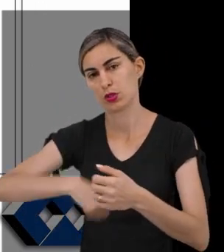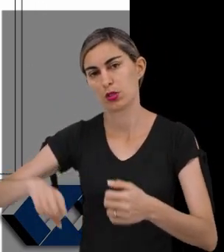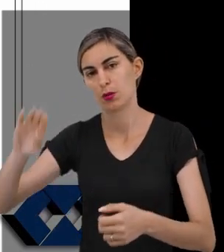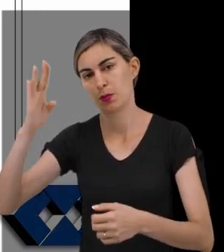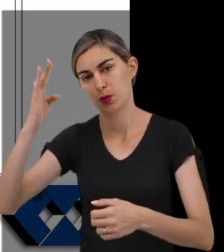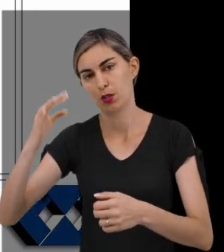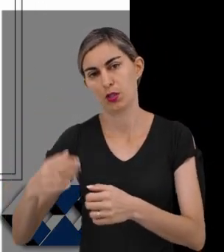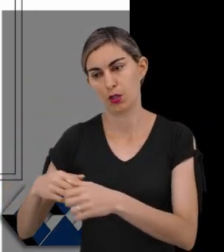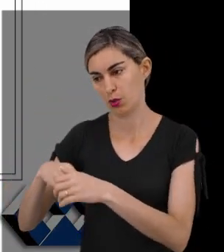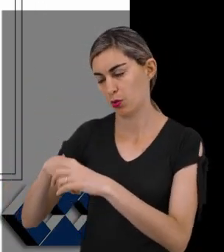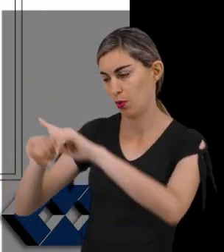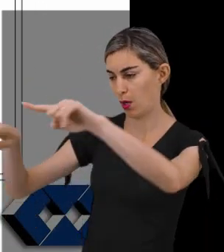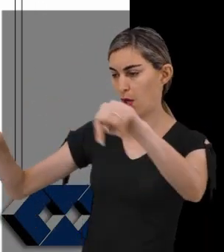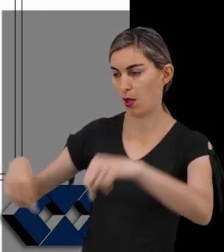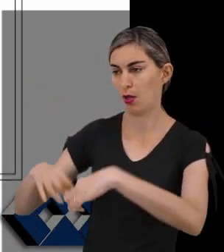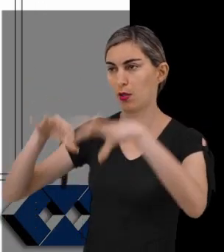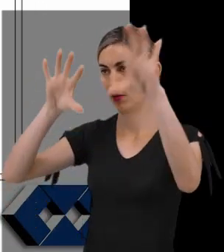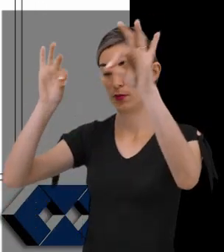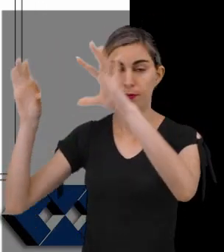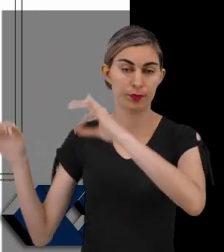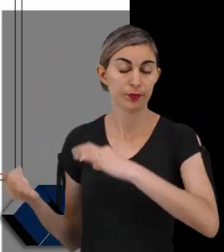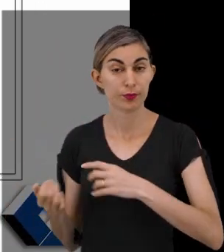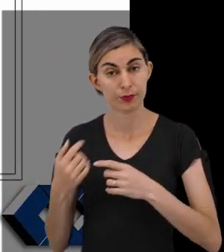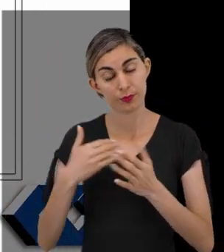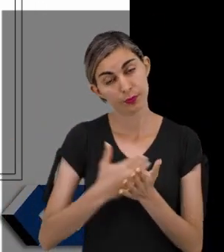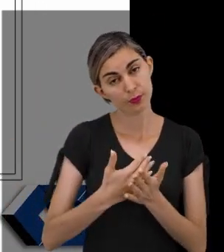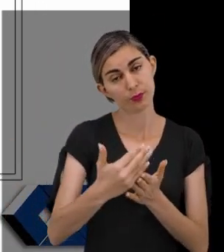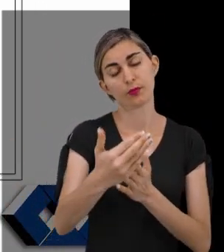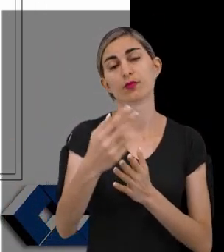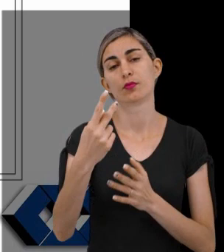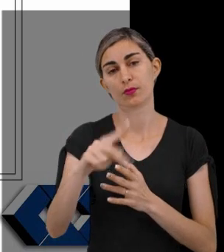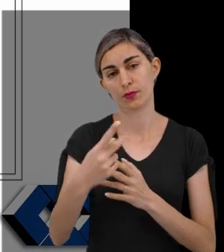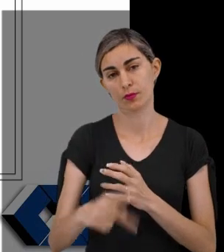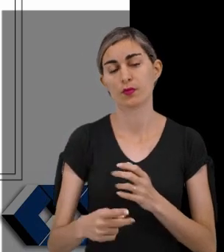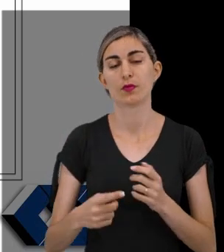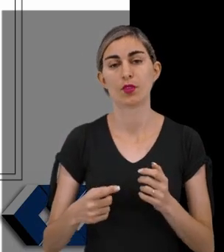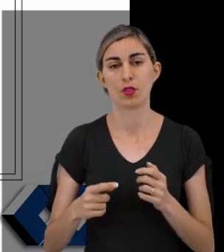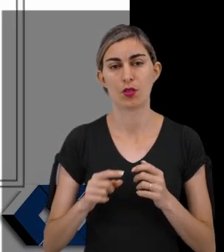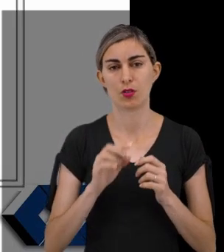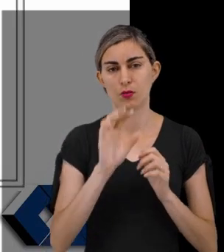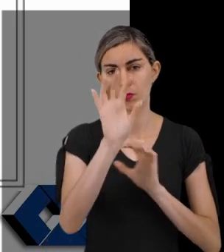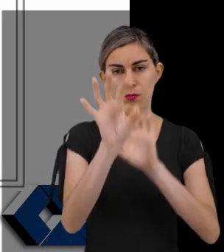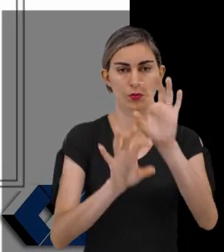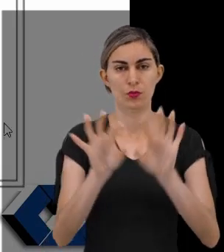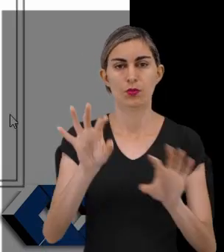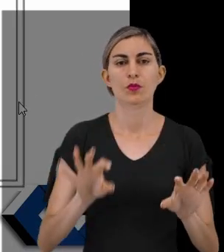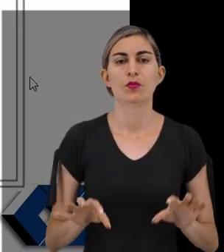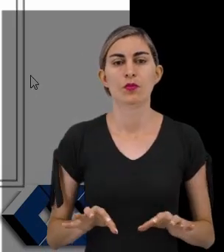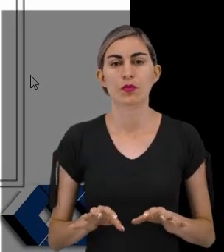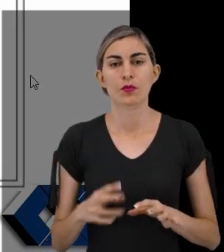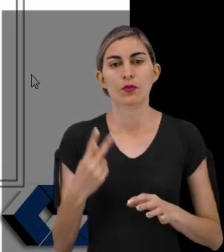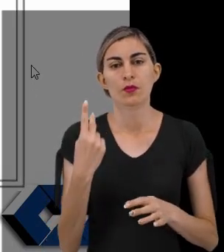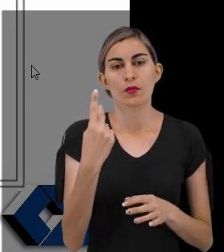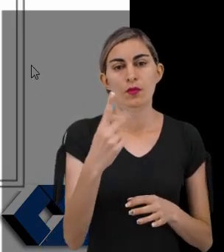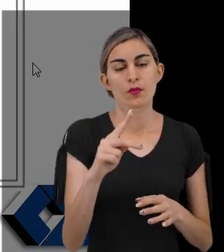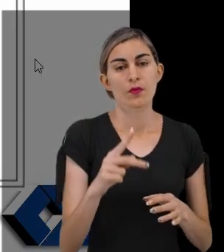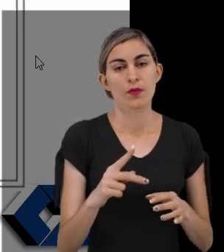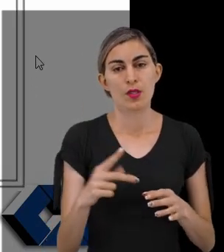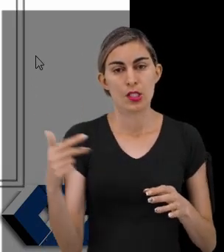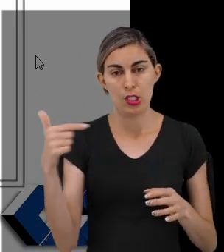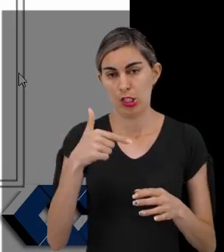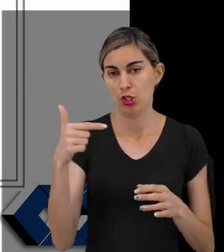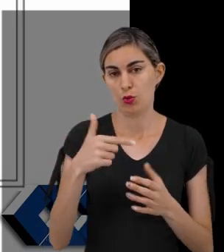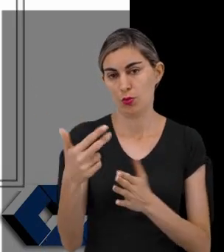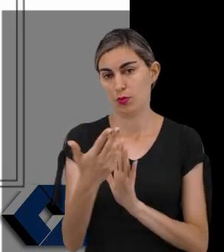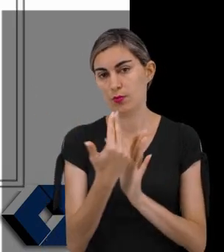Tá? Então, partindo aí para a alocação dos pontos, tá? Seria essa segunda